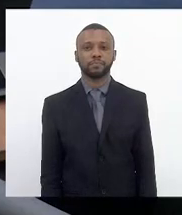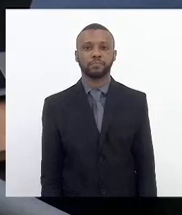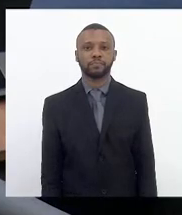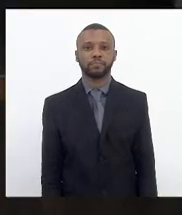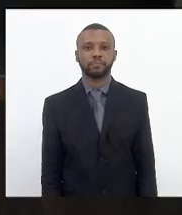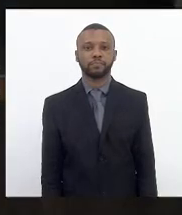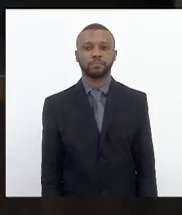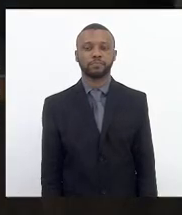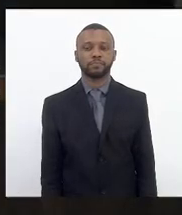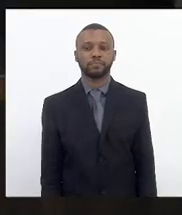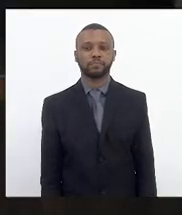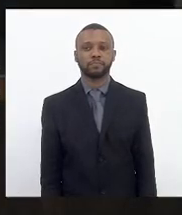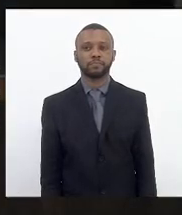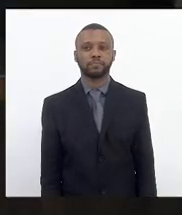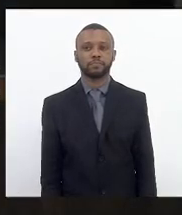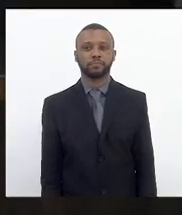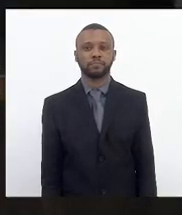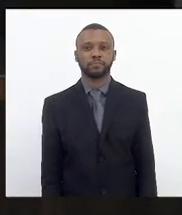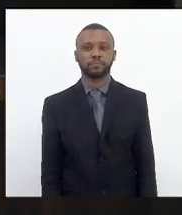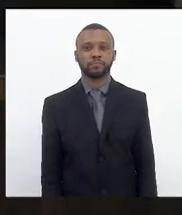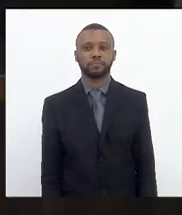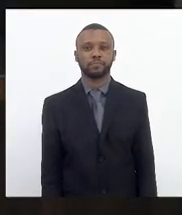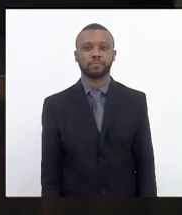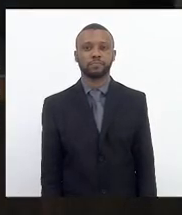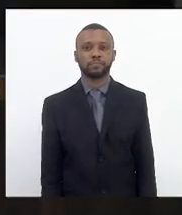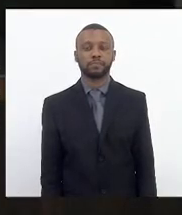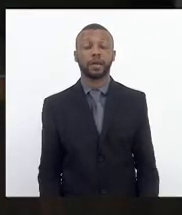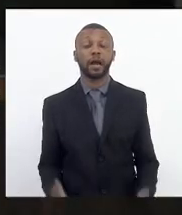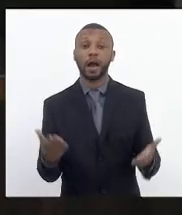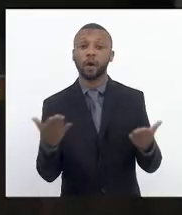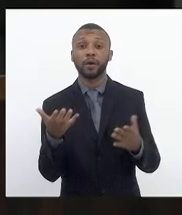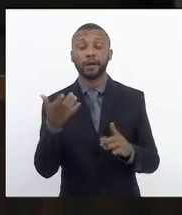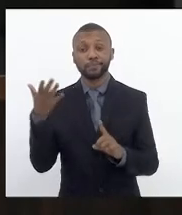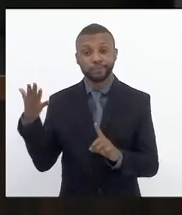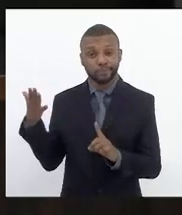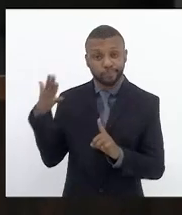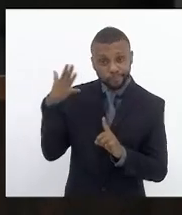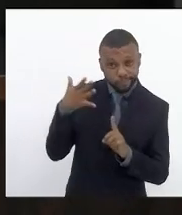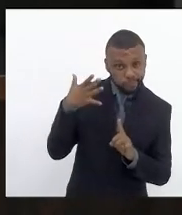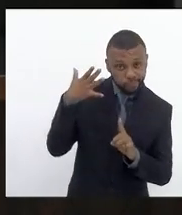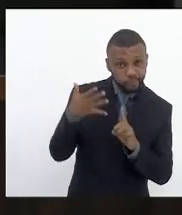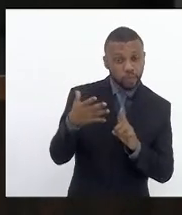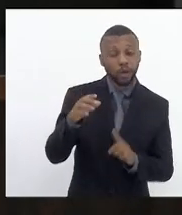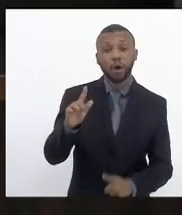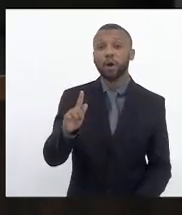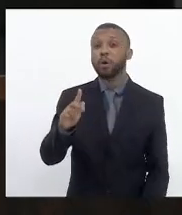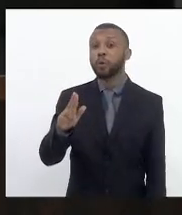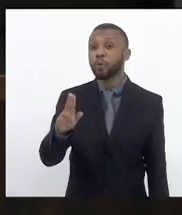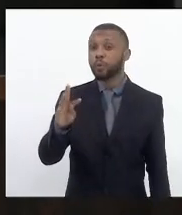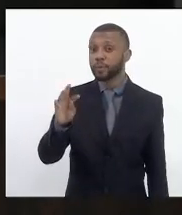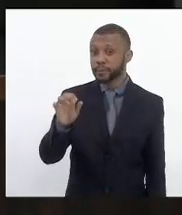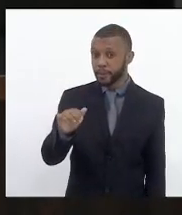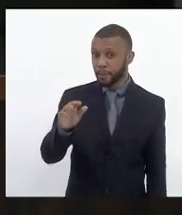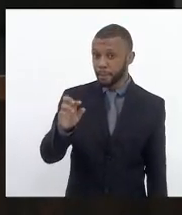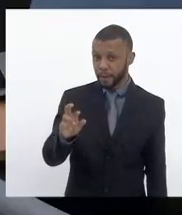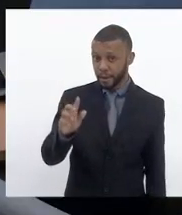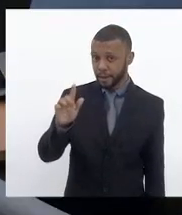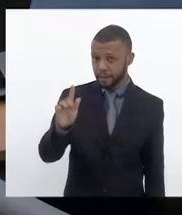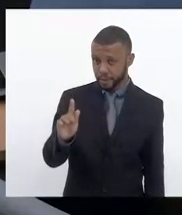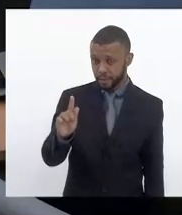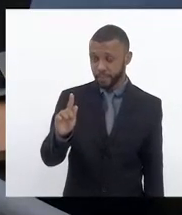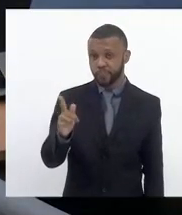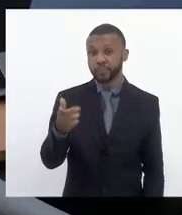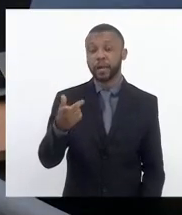eu quero chamar o jogo themberg Lúcia Oliveira do Sindicato dos policiais penais e